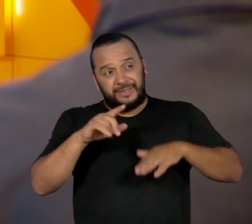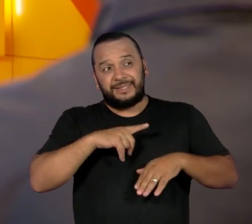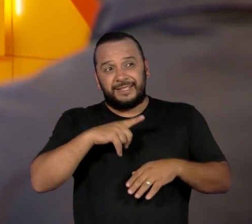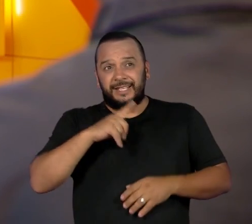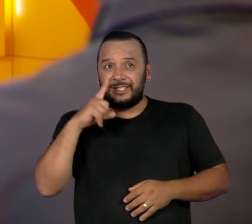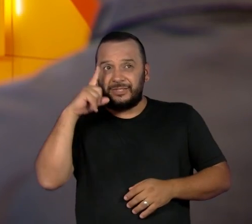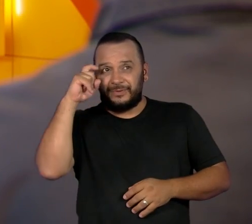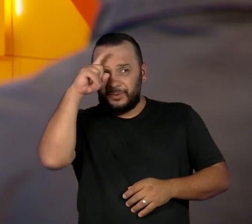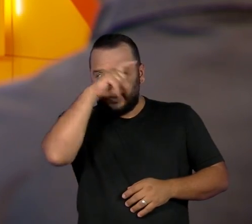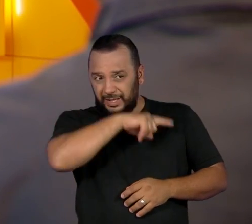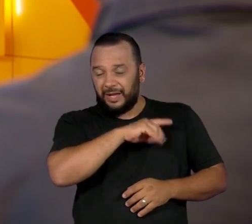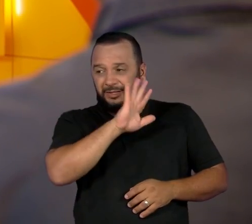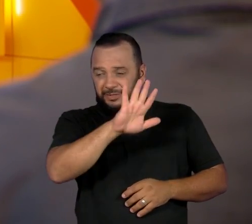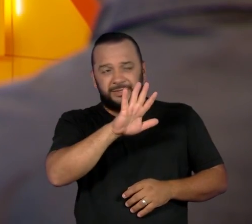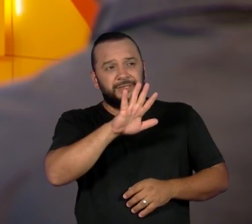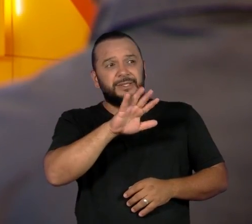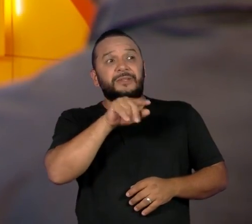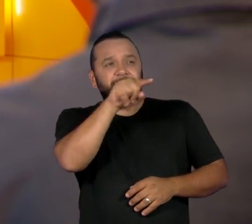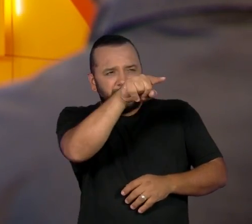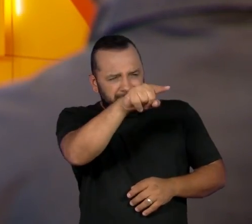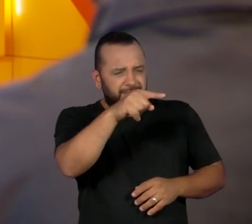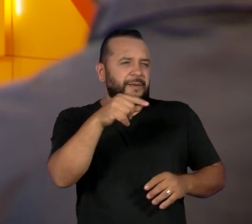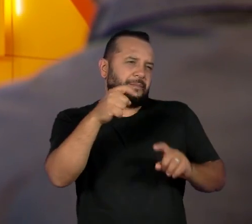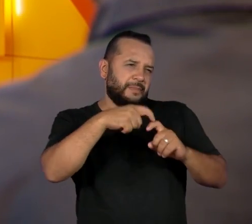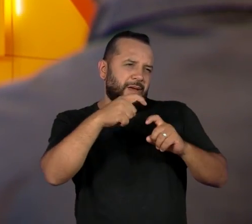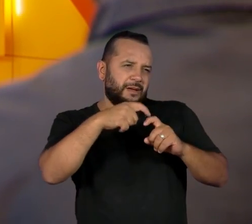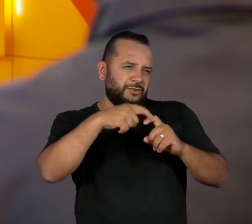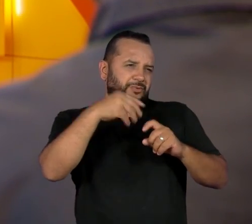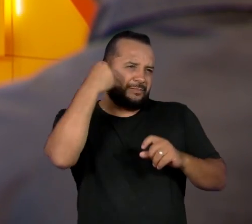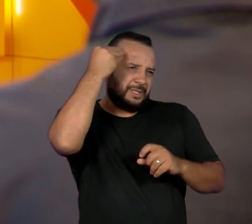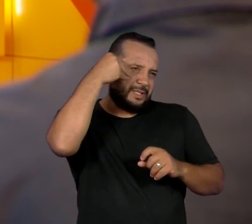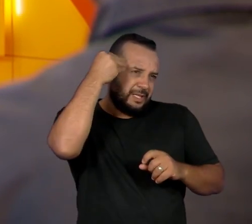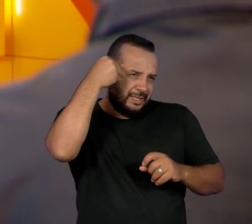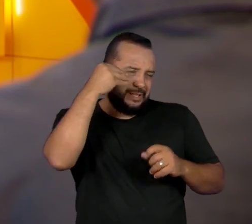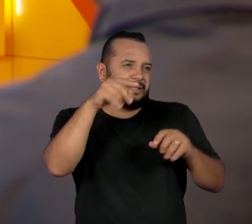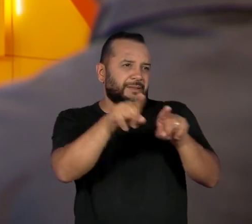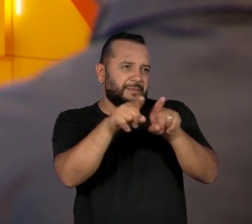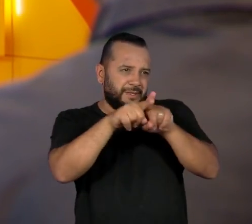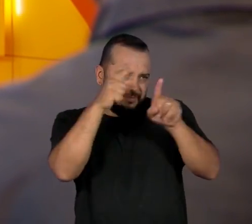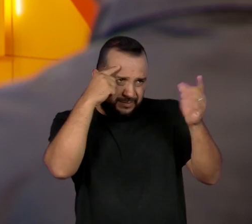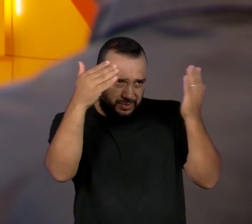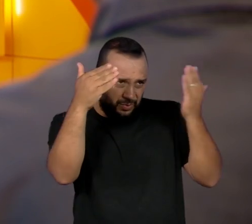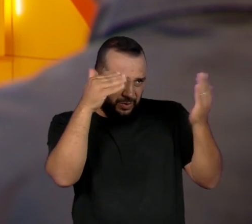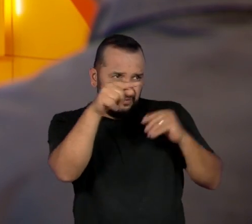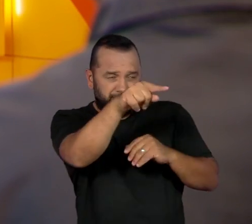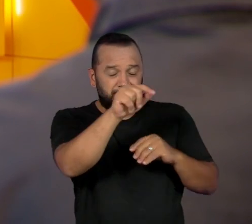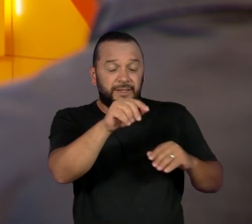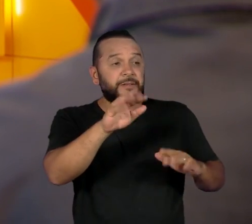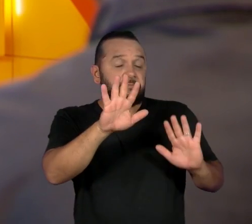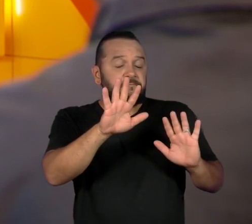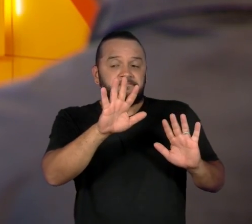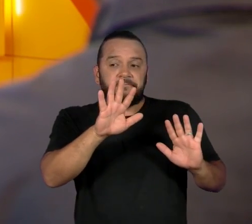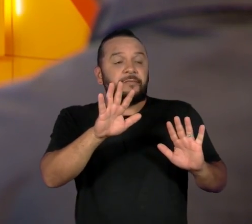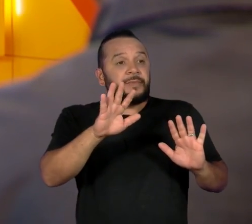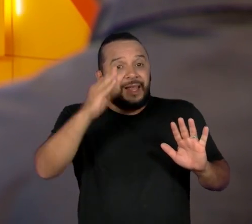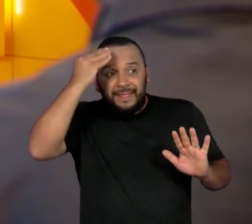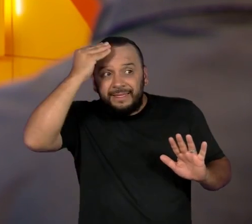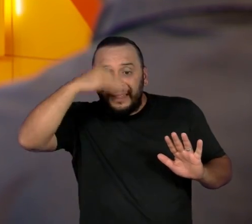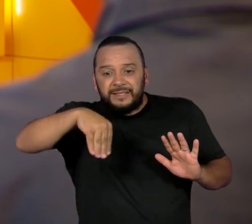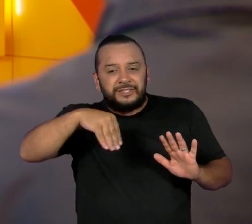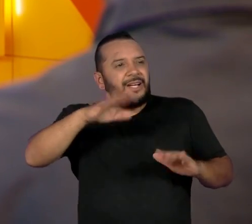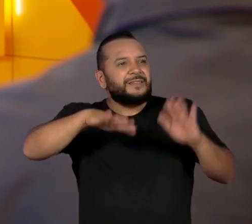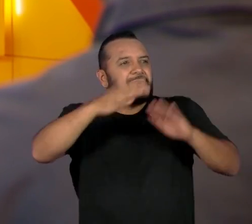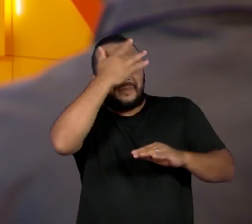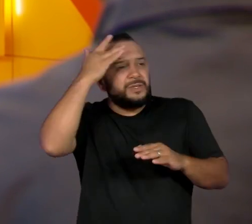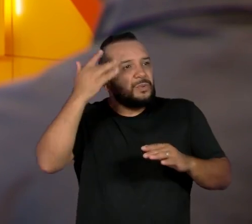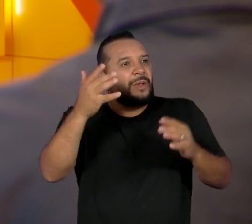queria saber para você, do seu ponto de psicólogo, de psicanalista, que o desistir é algo que o ser humano tem, o brasileiro principalmente, tem uma dificuldade